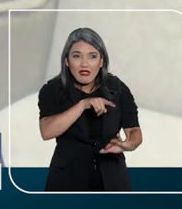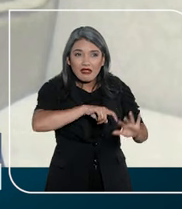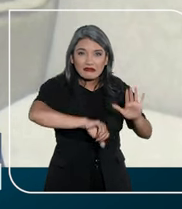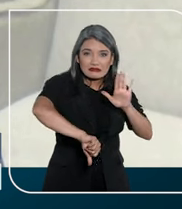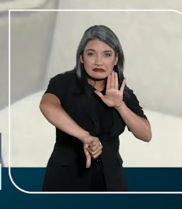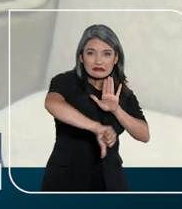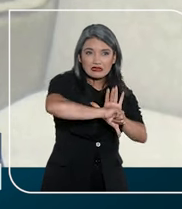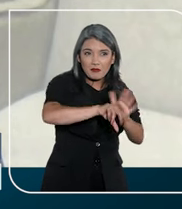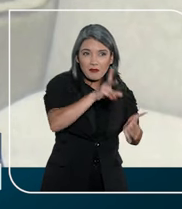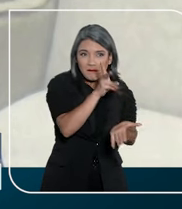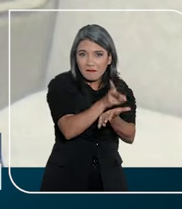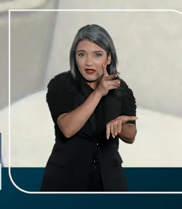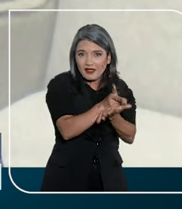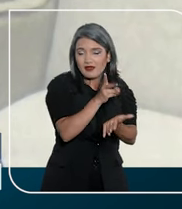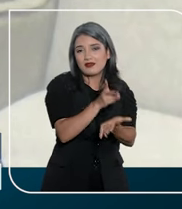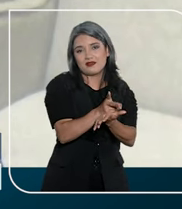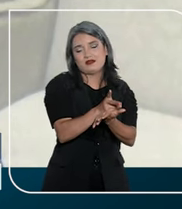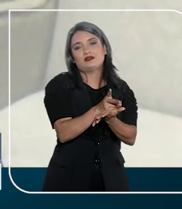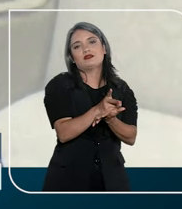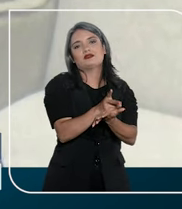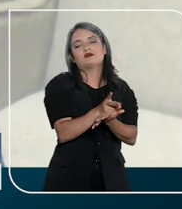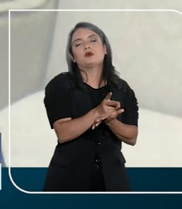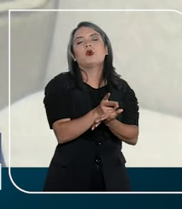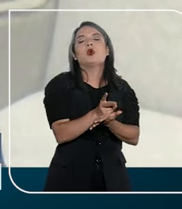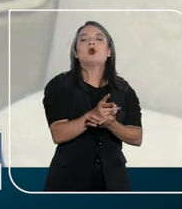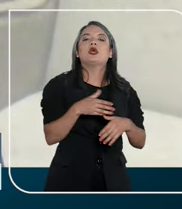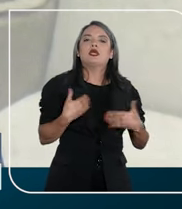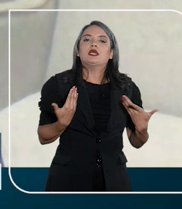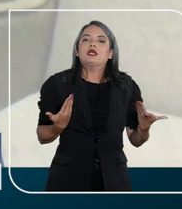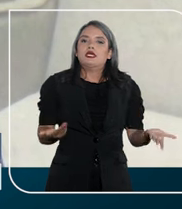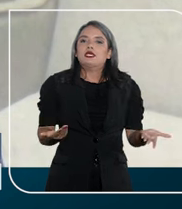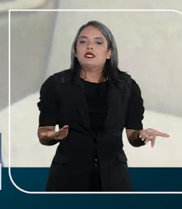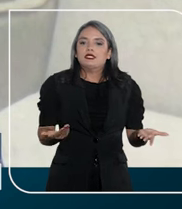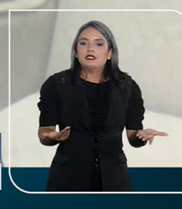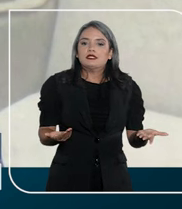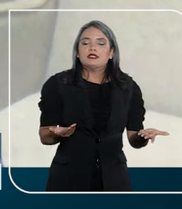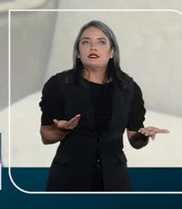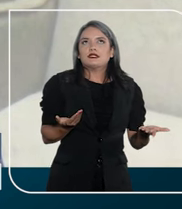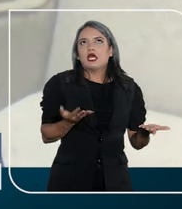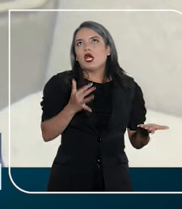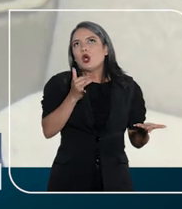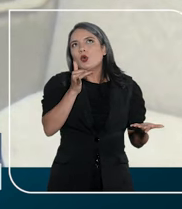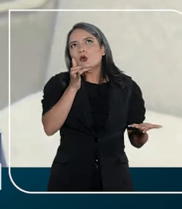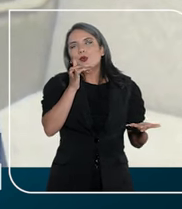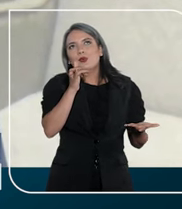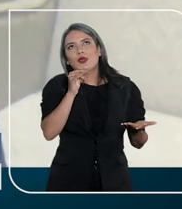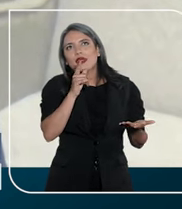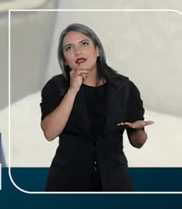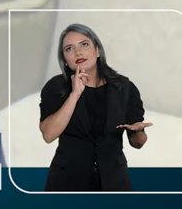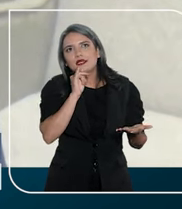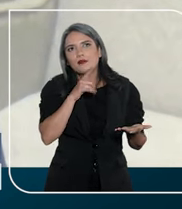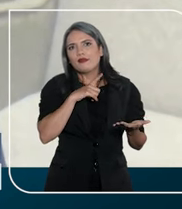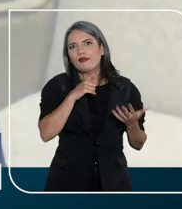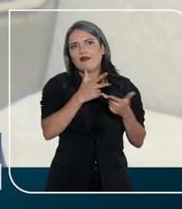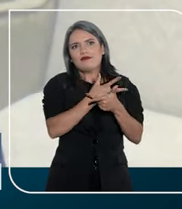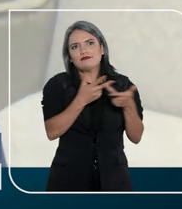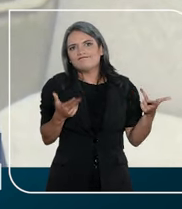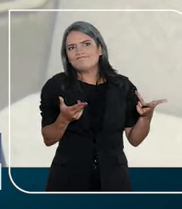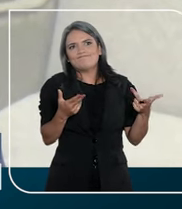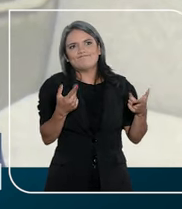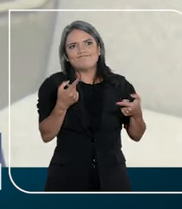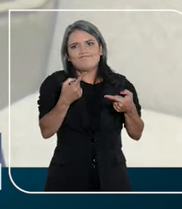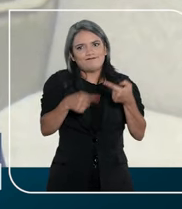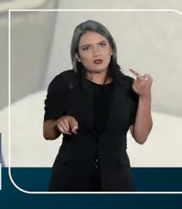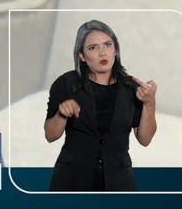de algum crime ou de algum ato, digamos assim, reprovável. Então, assim, existem, de